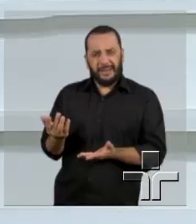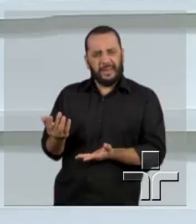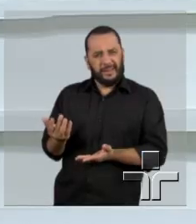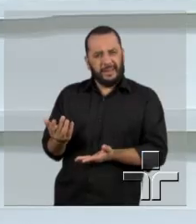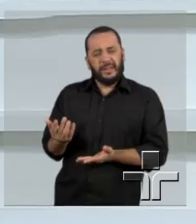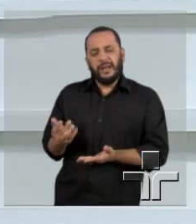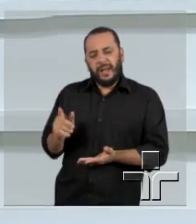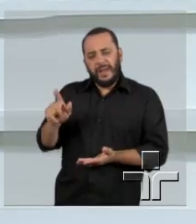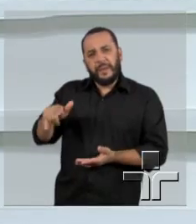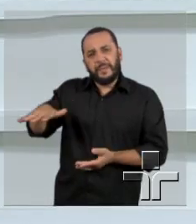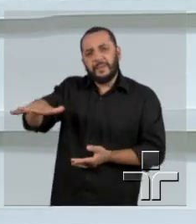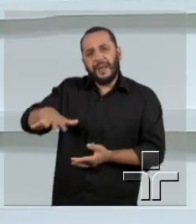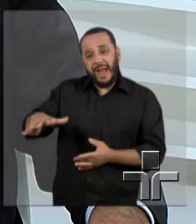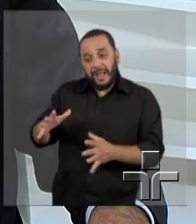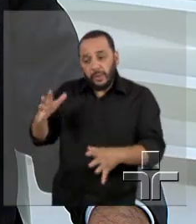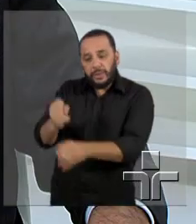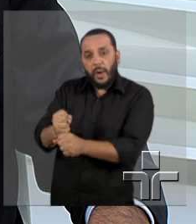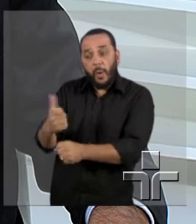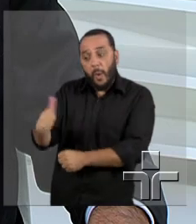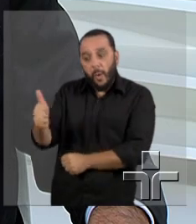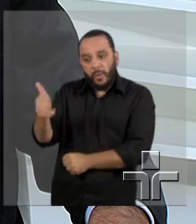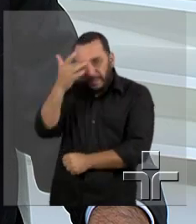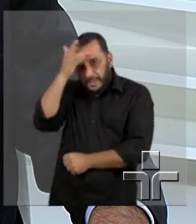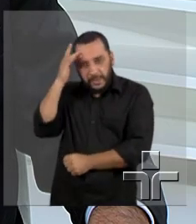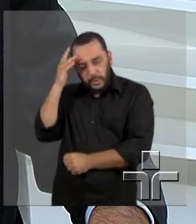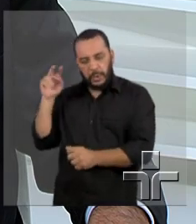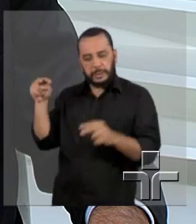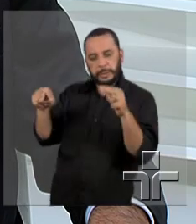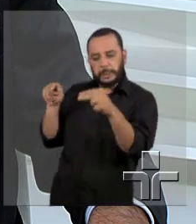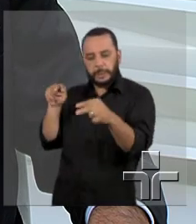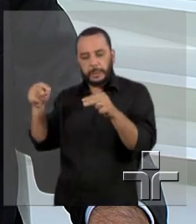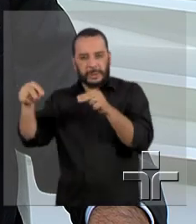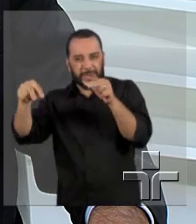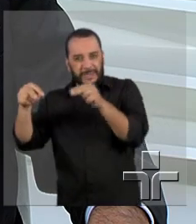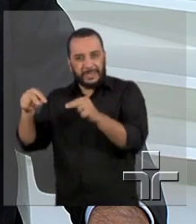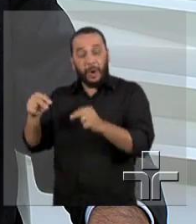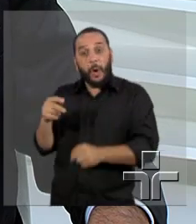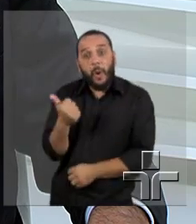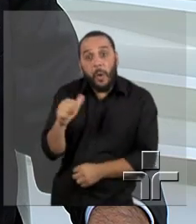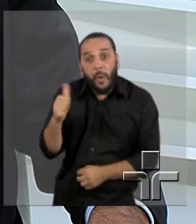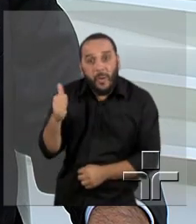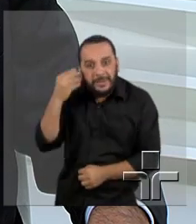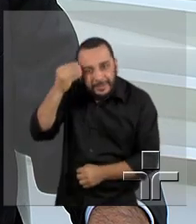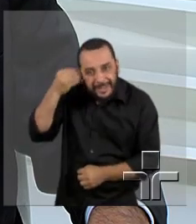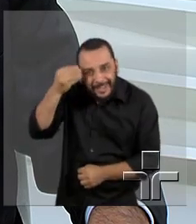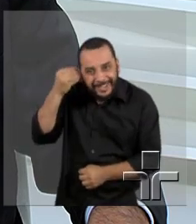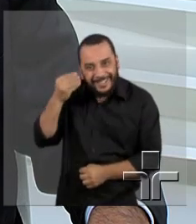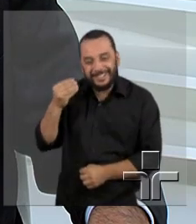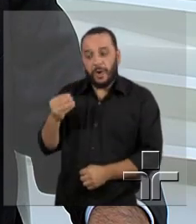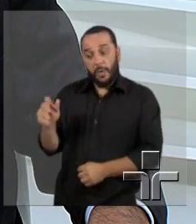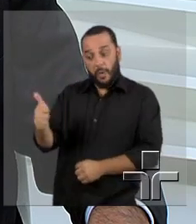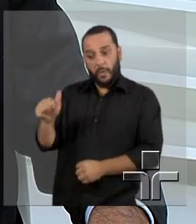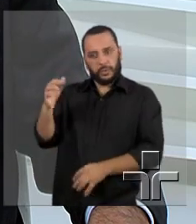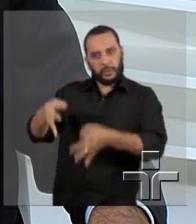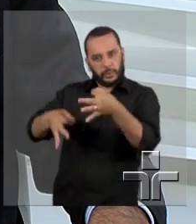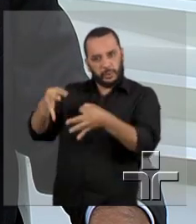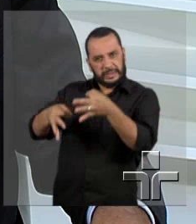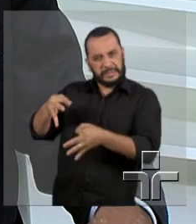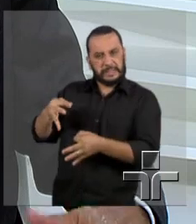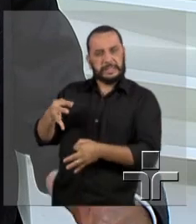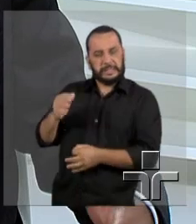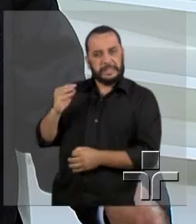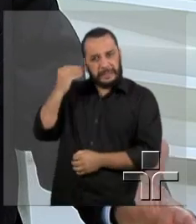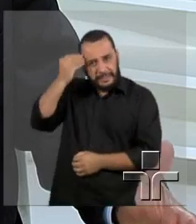no pleno são 11 pares de olhos, são 11 experiências, 11 vocações jurídicas,